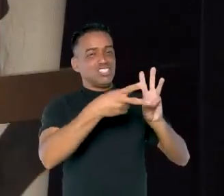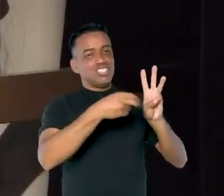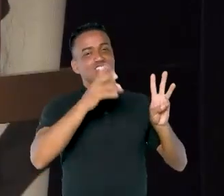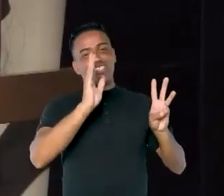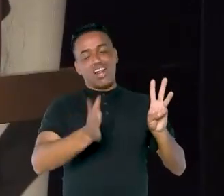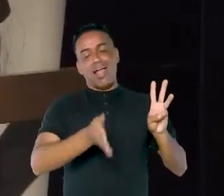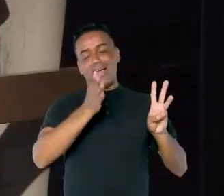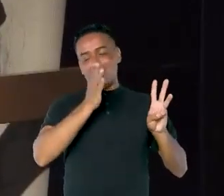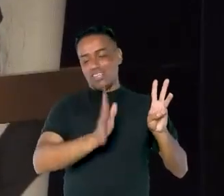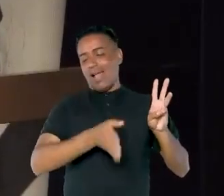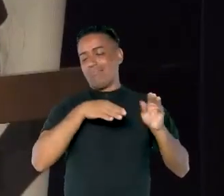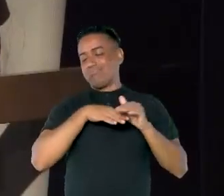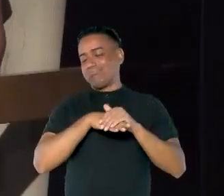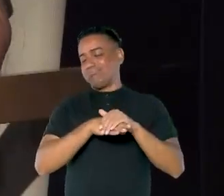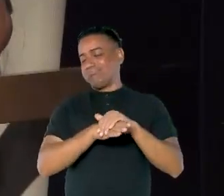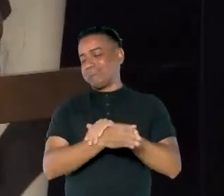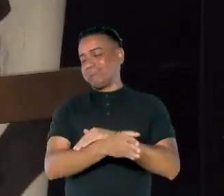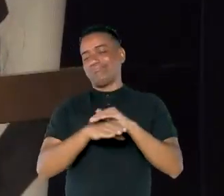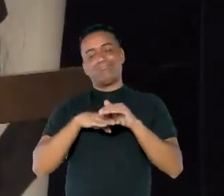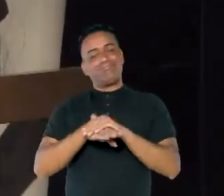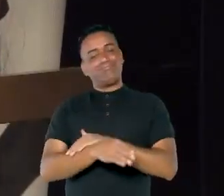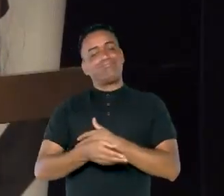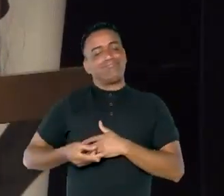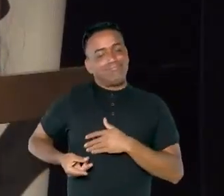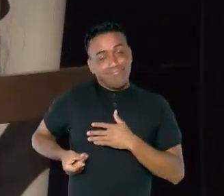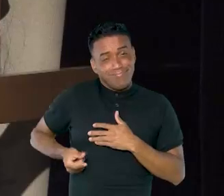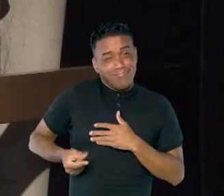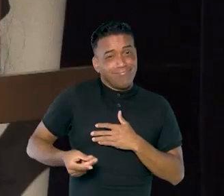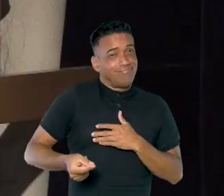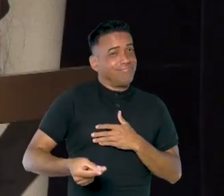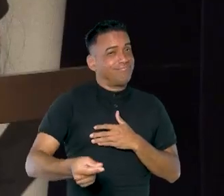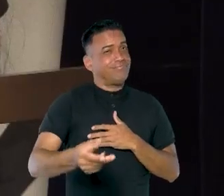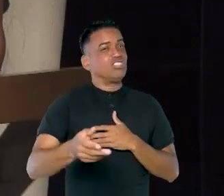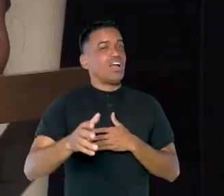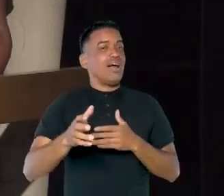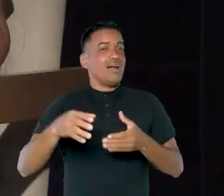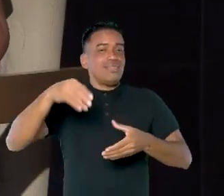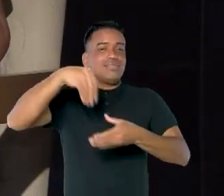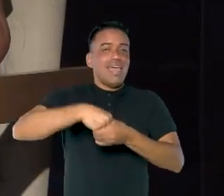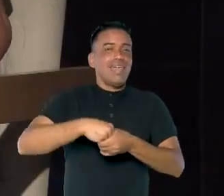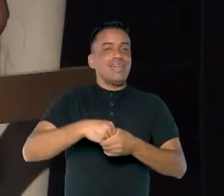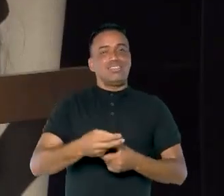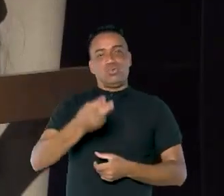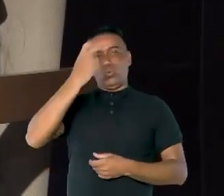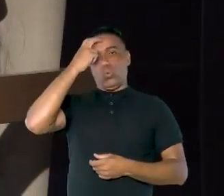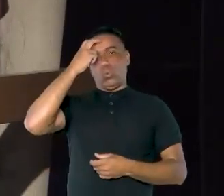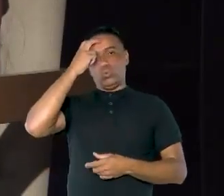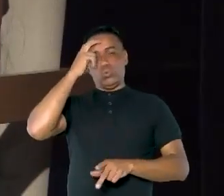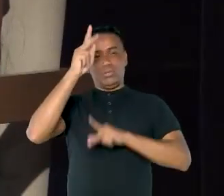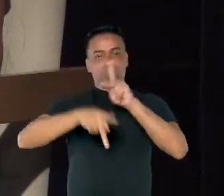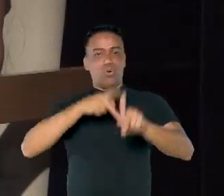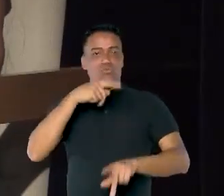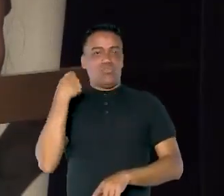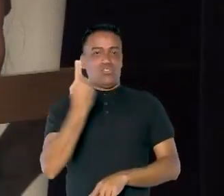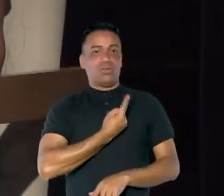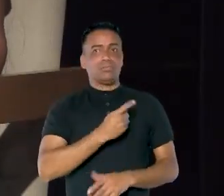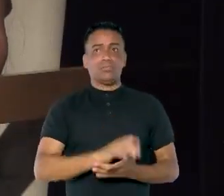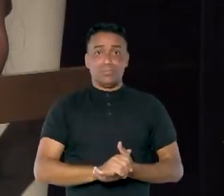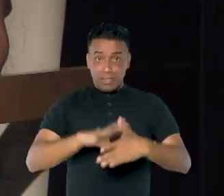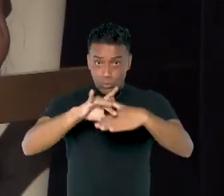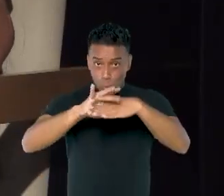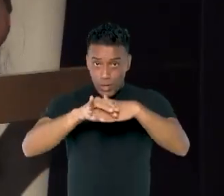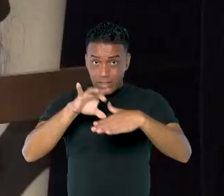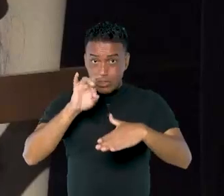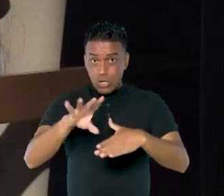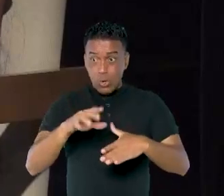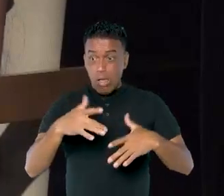faz, né, há décadas, né, que a gente é parte da nossa cultura, né, que doença não é só quando você